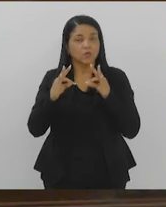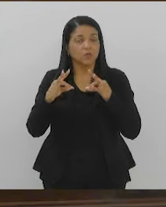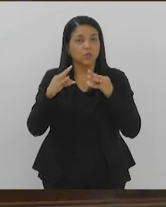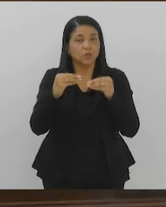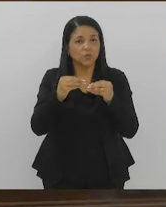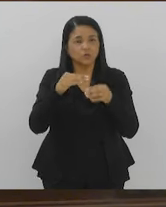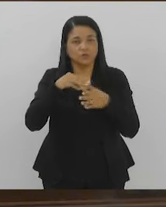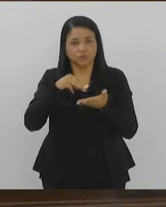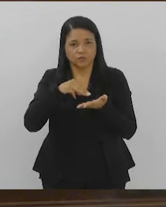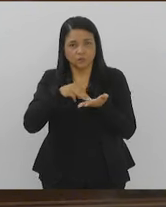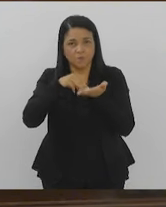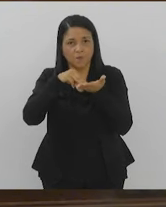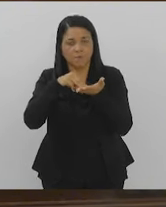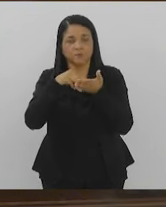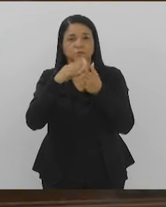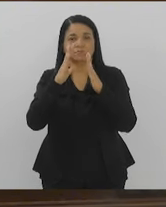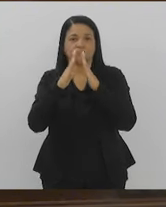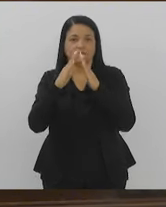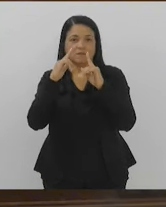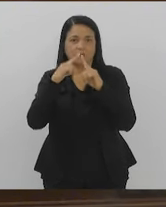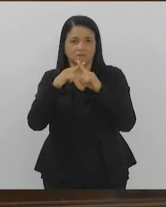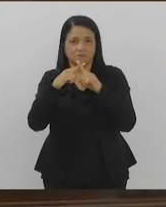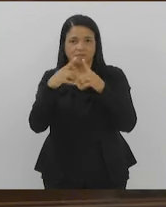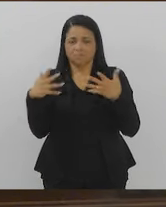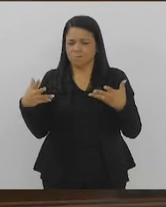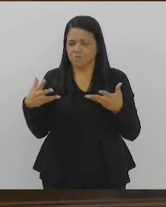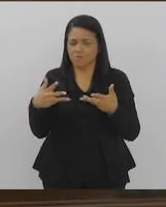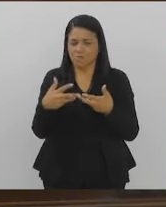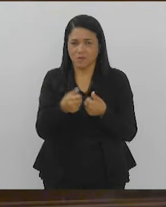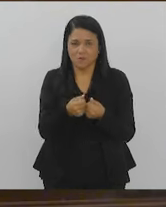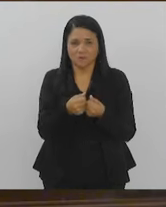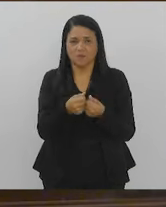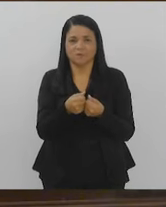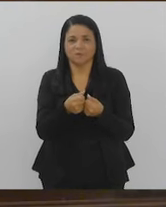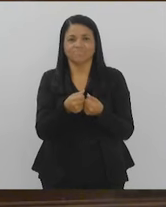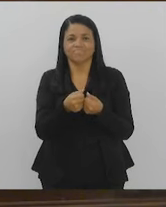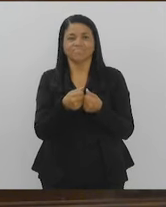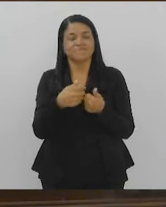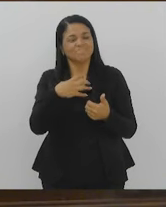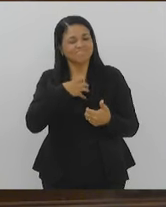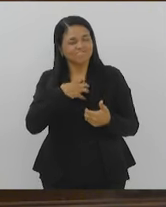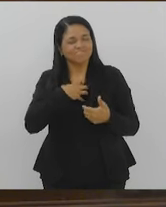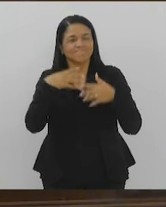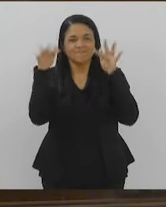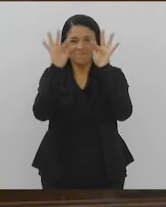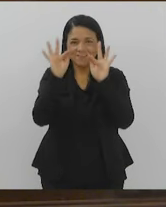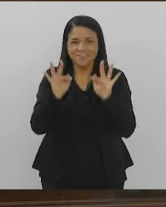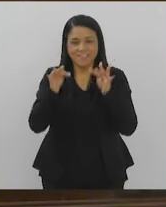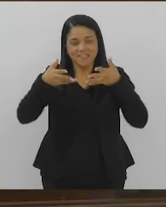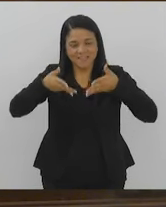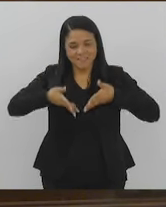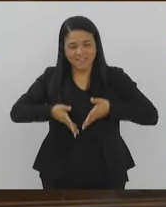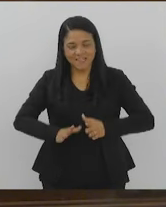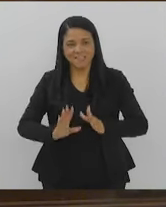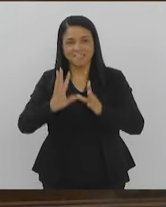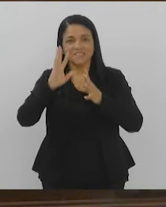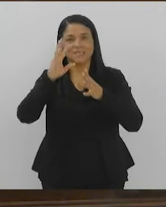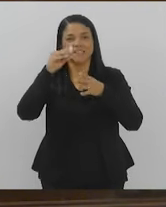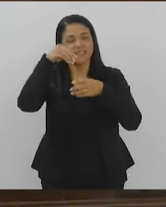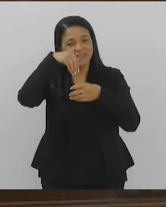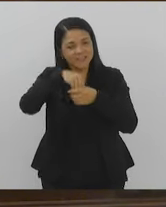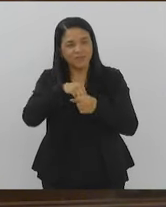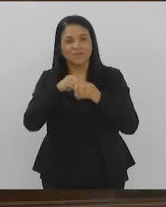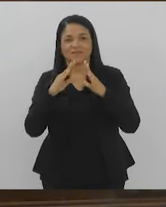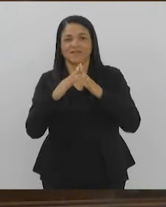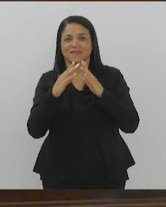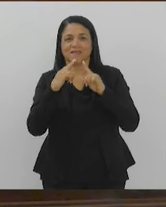membros dessa igreja maravilhosa que eu tive a felicidade de nascer ali